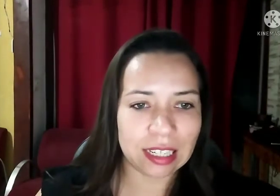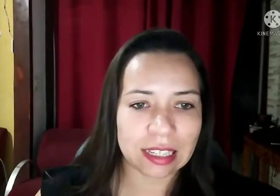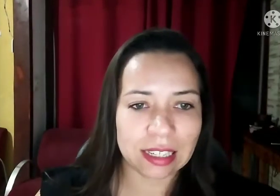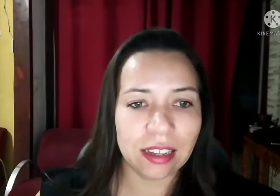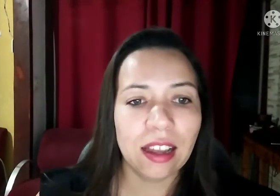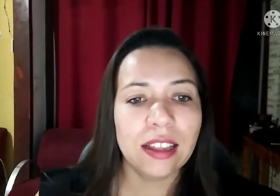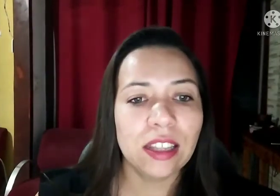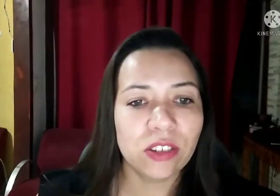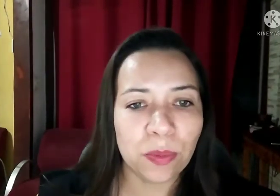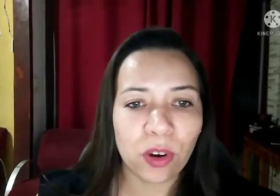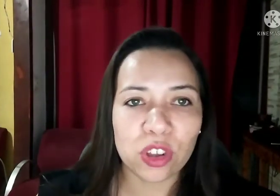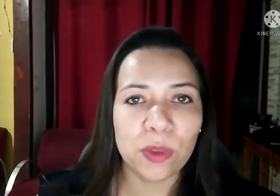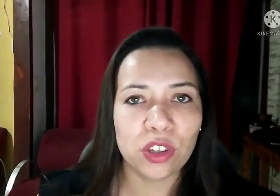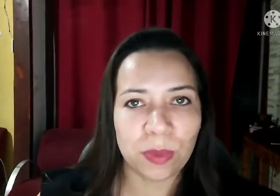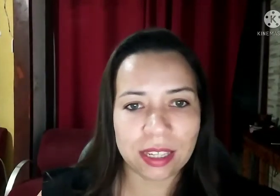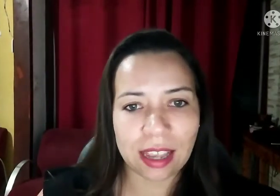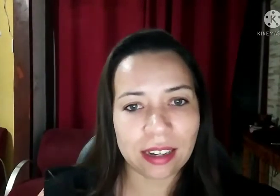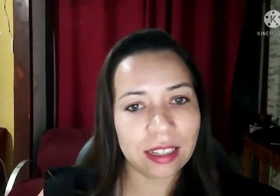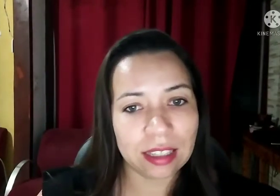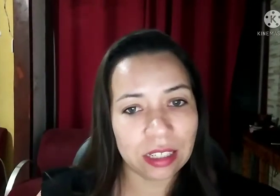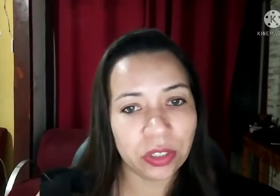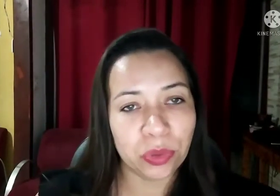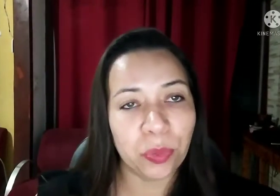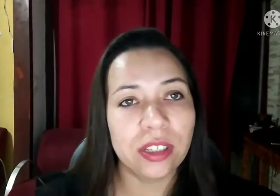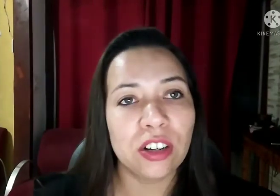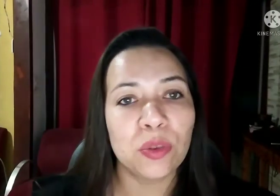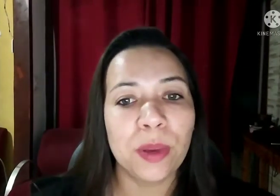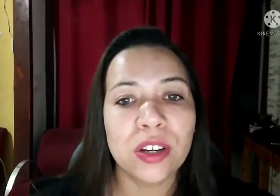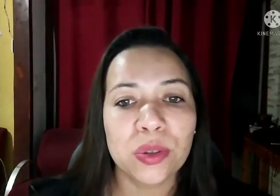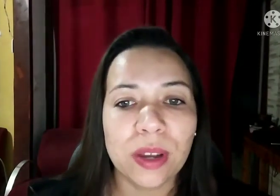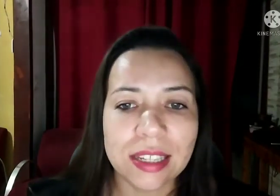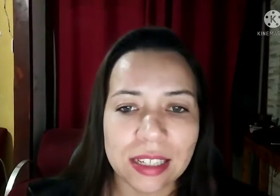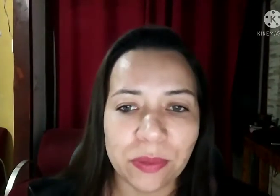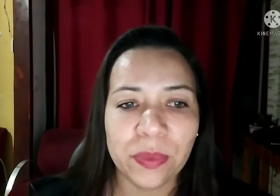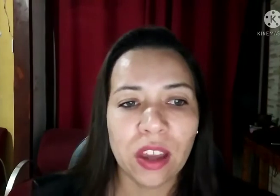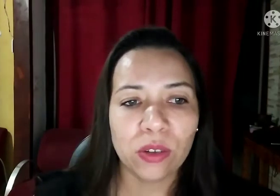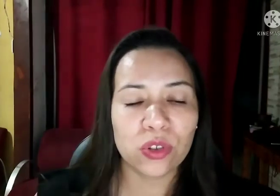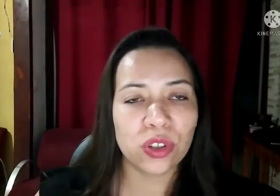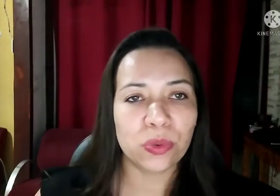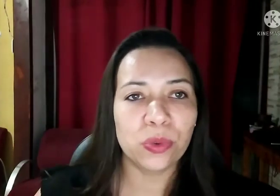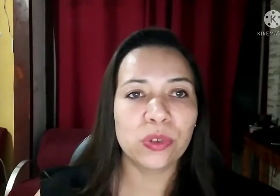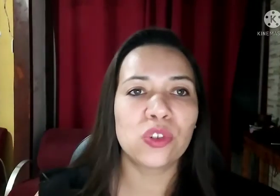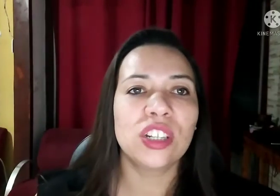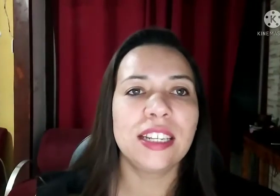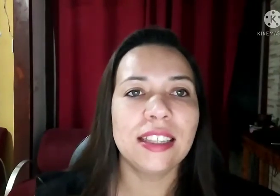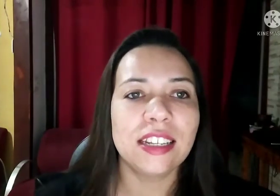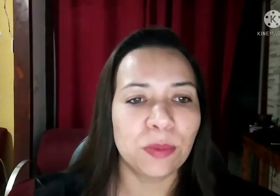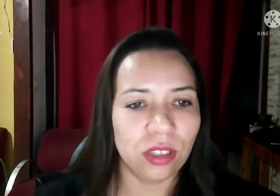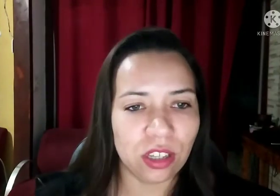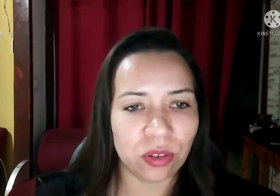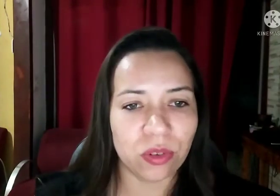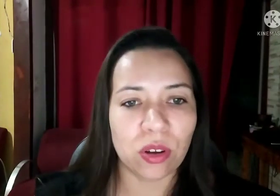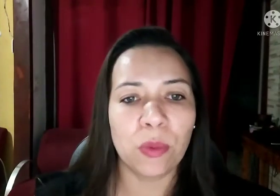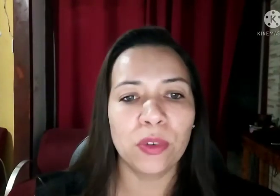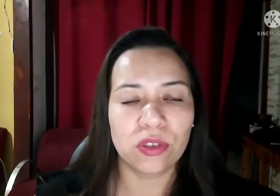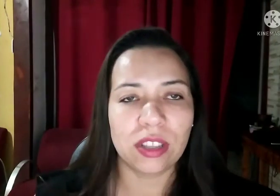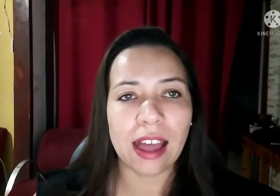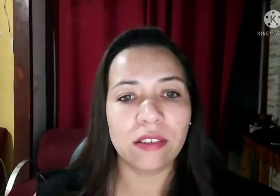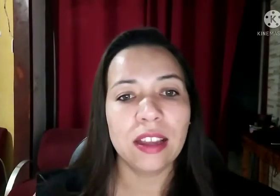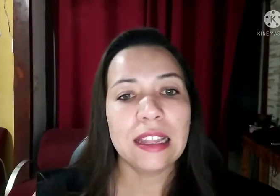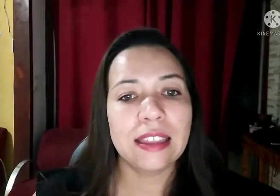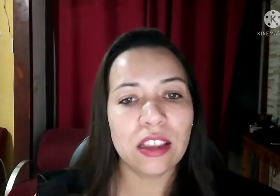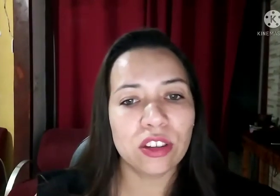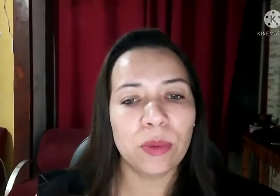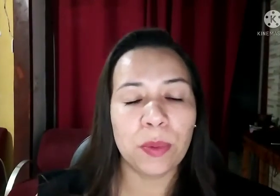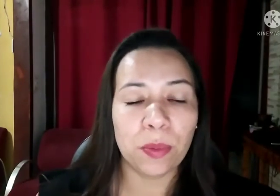a vacinas. Não se pode menosprezar, entretanto, o poder de persuasão que os discursos de líderes políticos, como